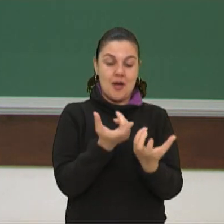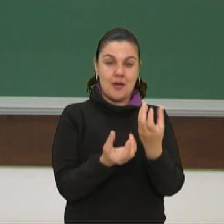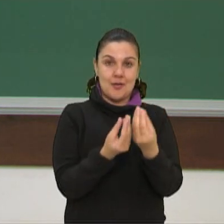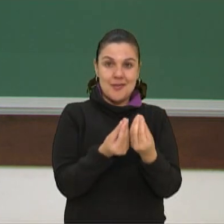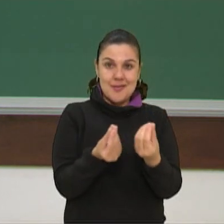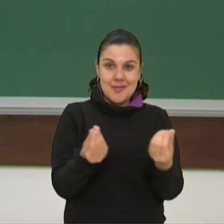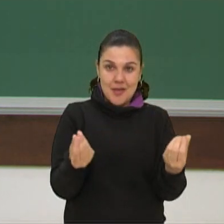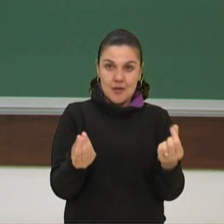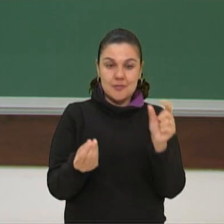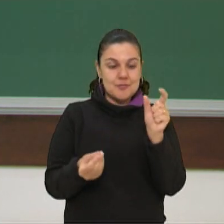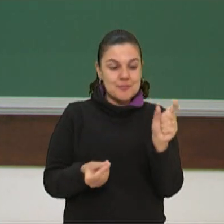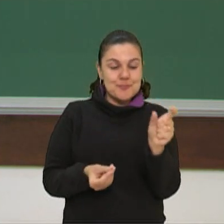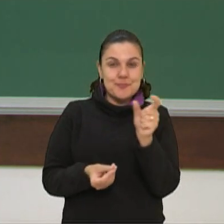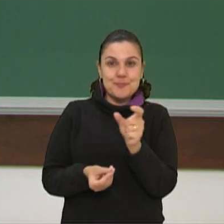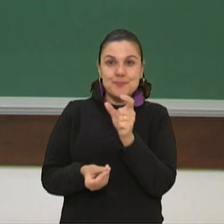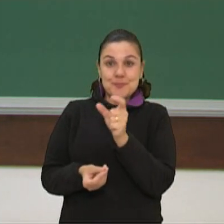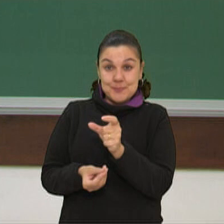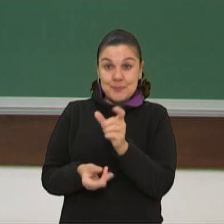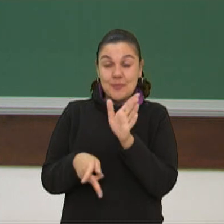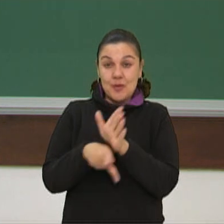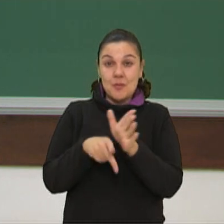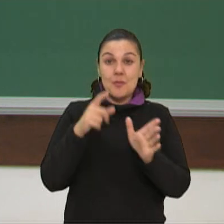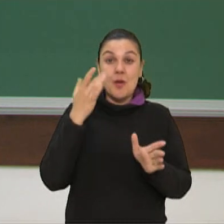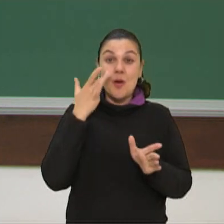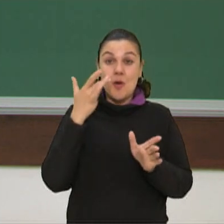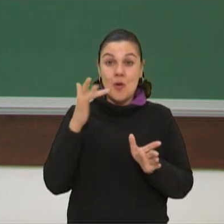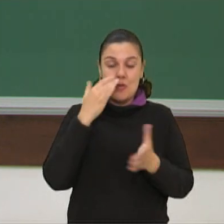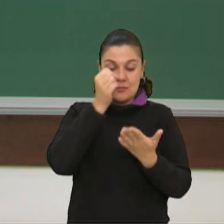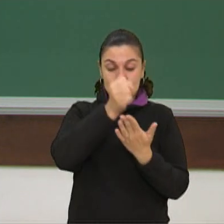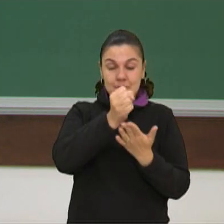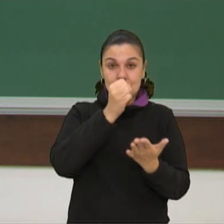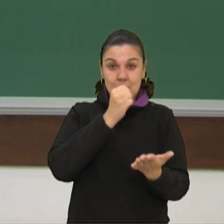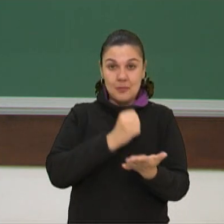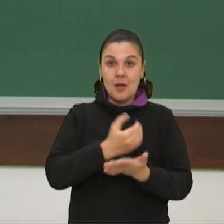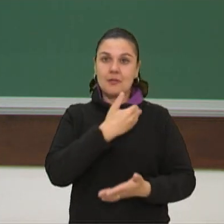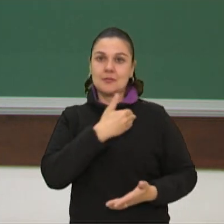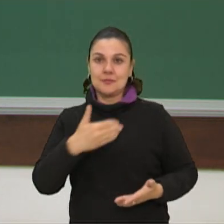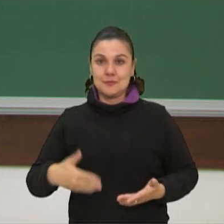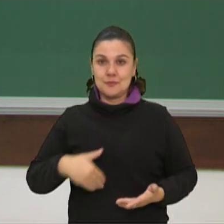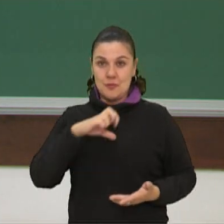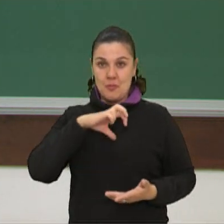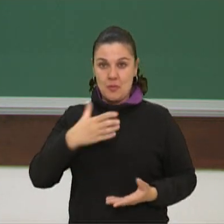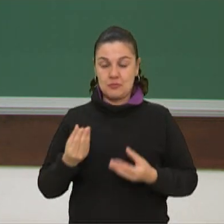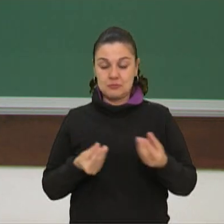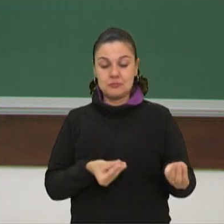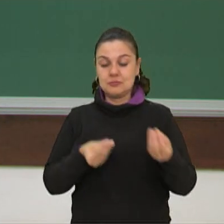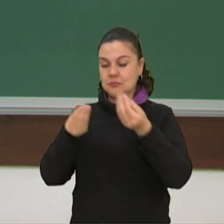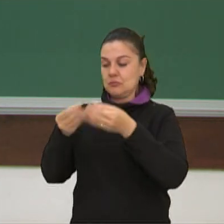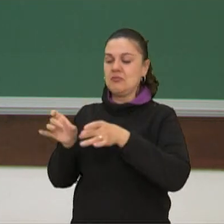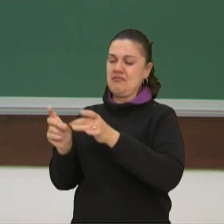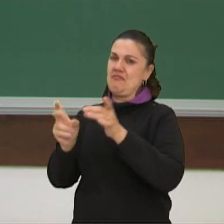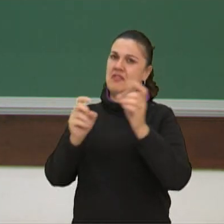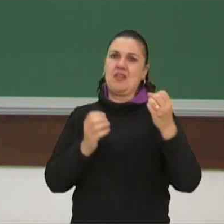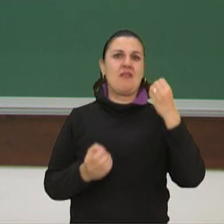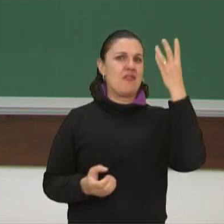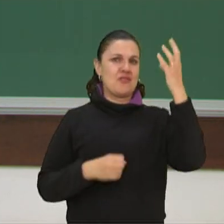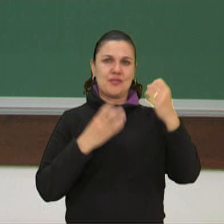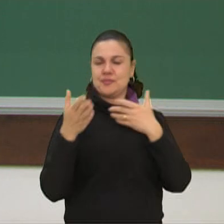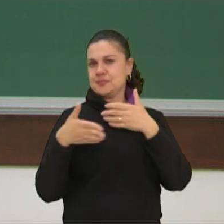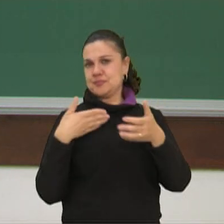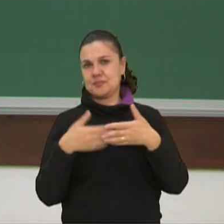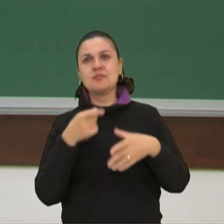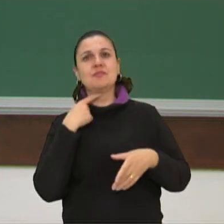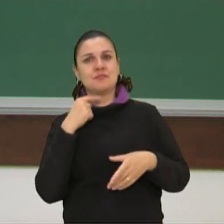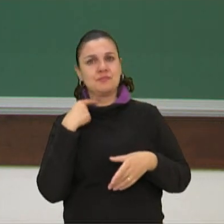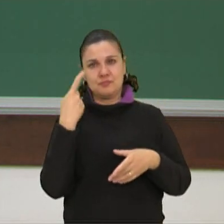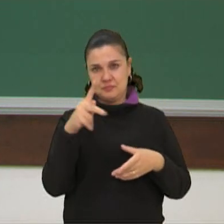e transformadas em pequenas barras de ouro com a marca do governo e devolvidas para o minerador vender, transportar, fazer como